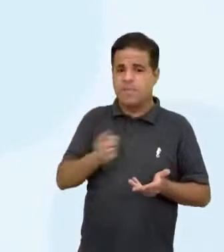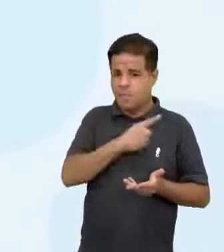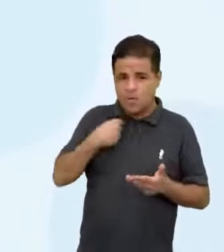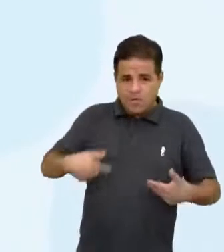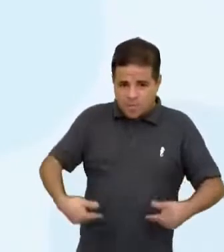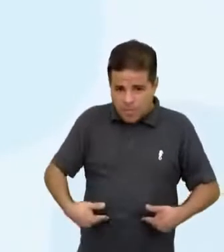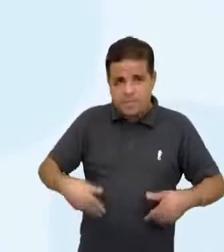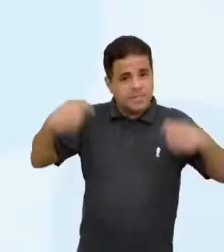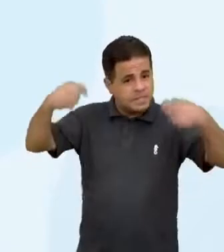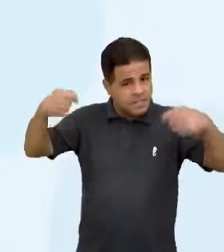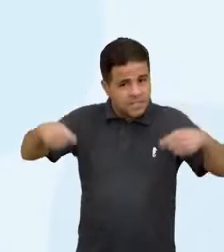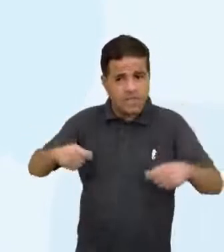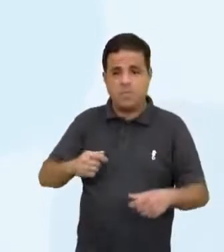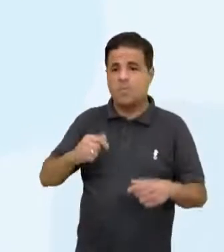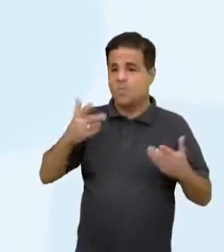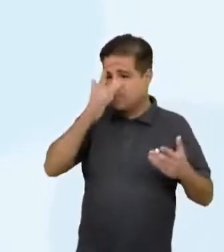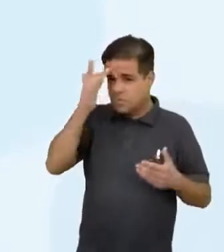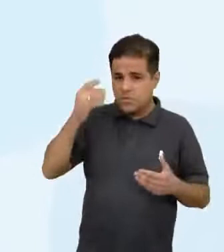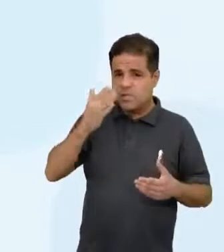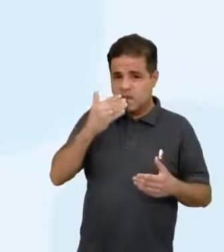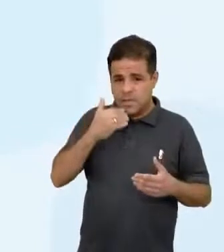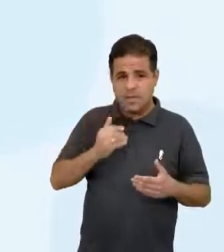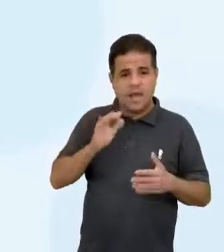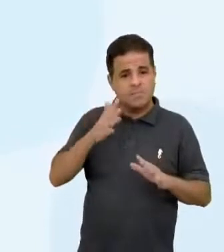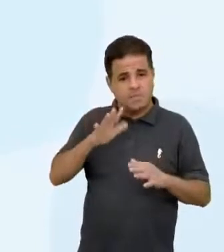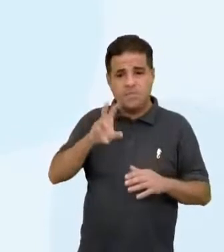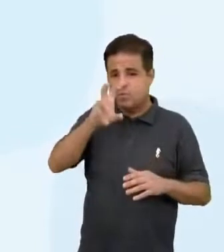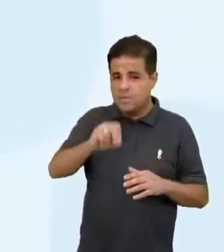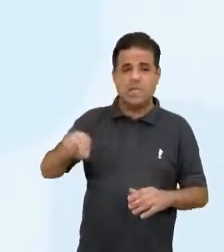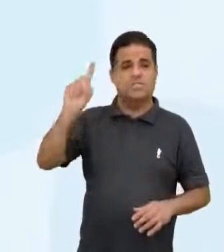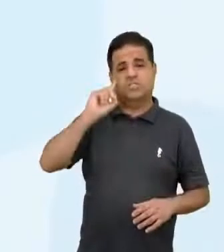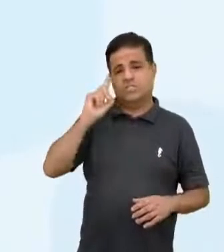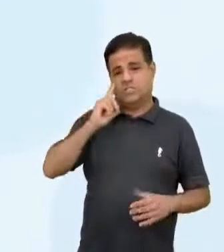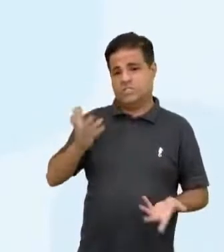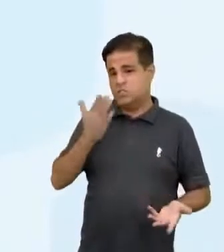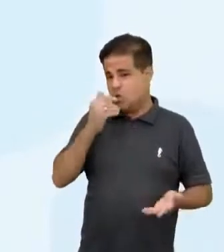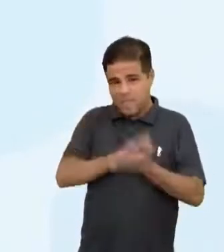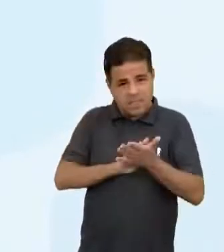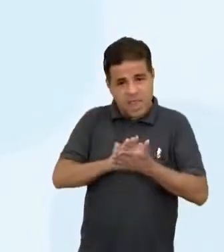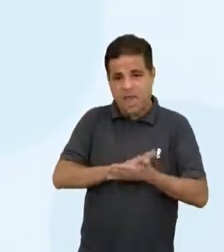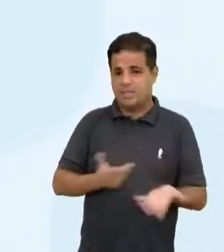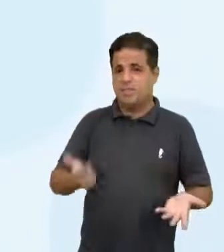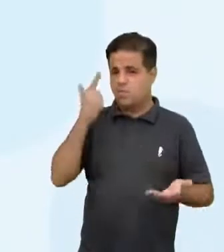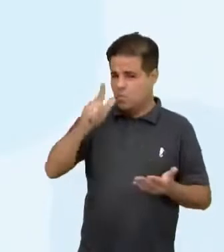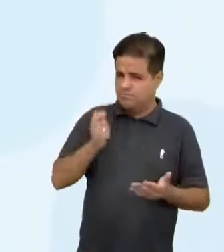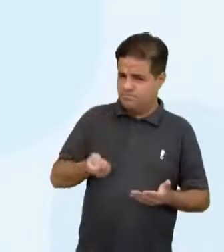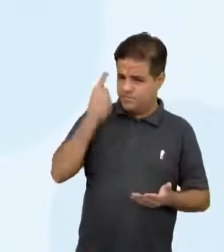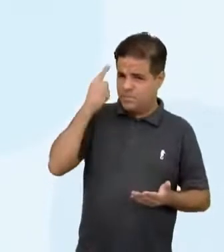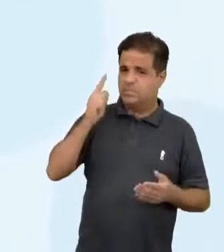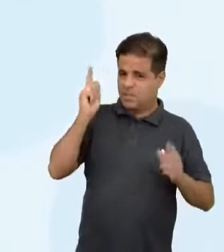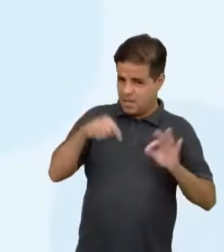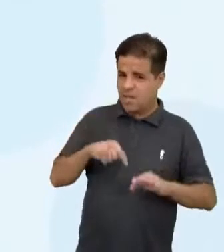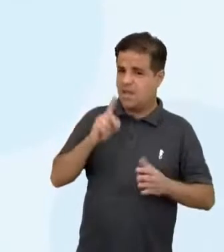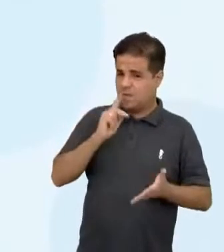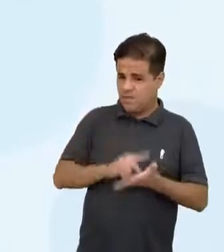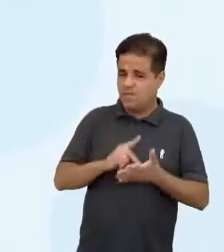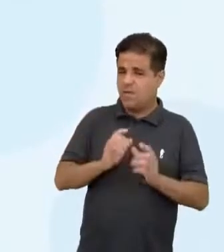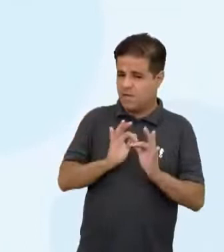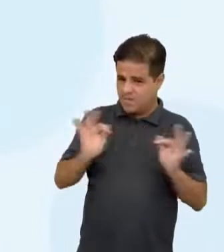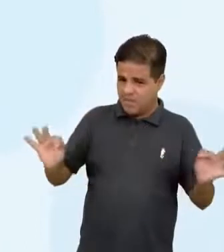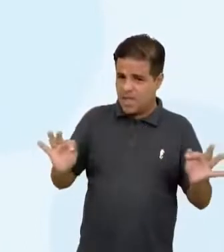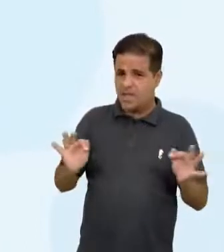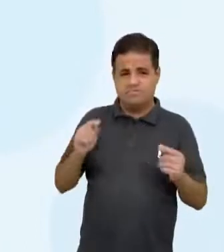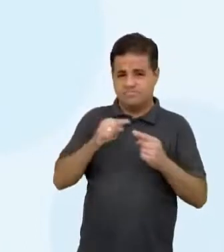de fome é preciso que o ser humano fique sem se alimentar por aproximadamente 50 dias. O outro absurdo que torna a frase